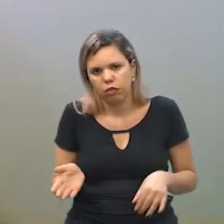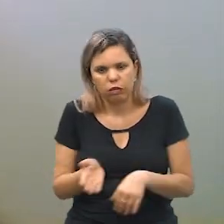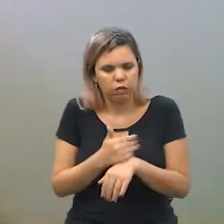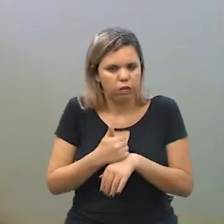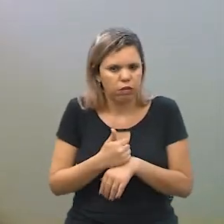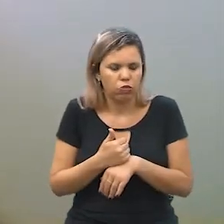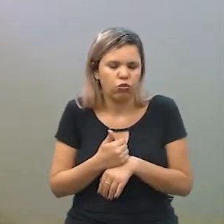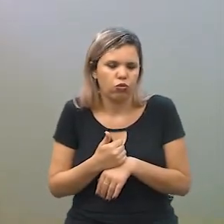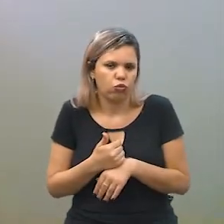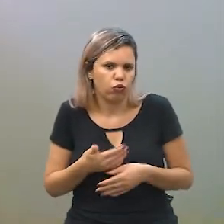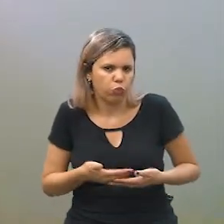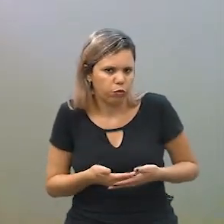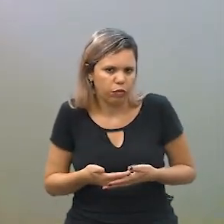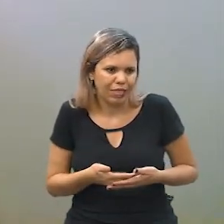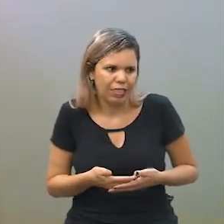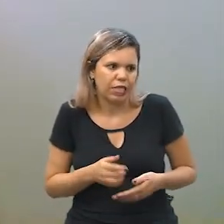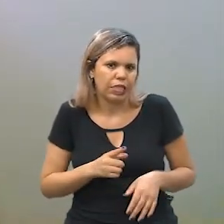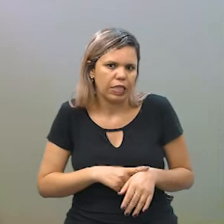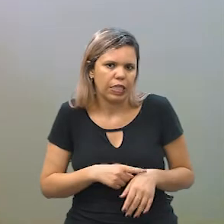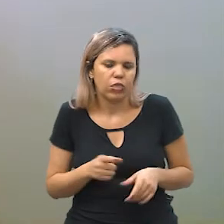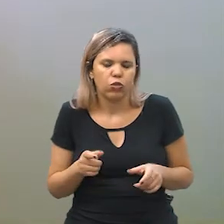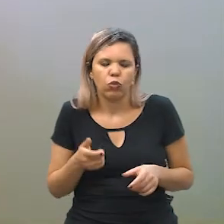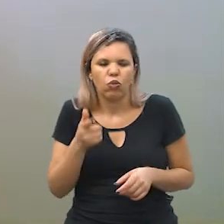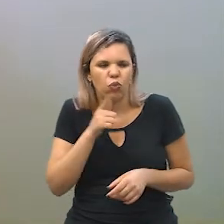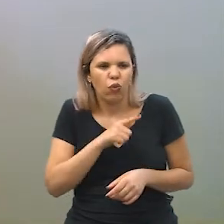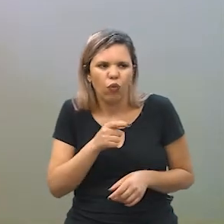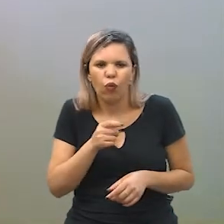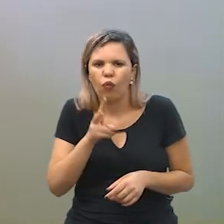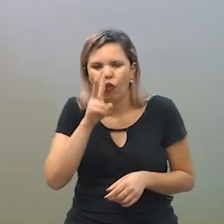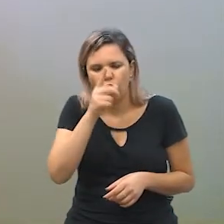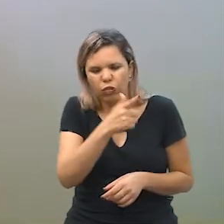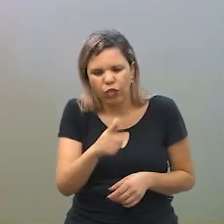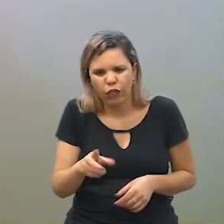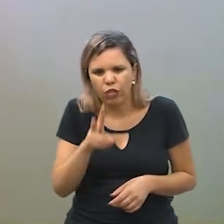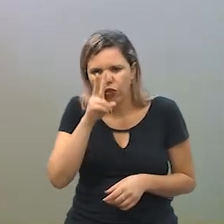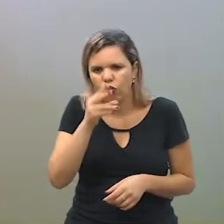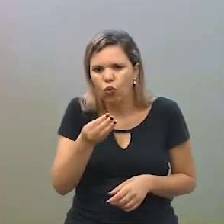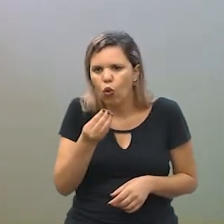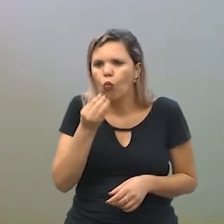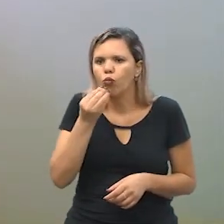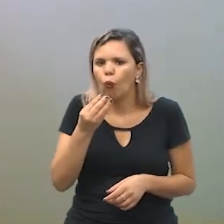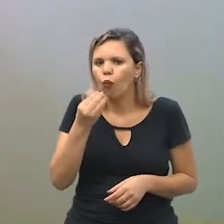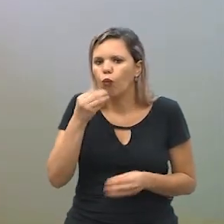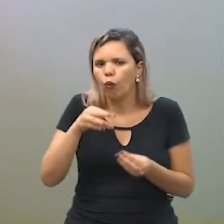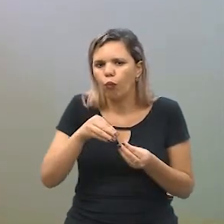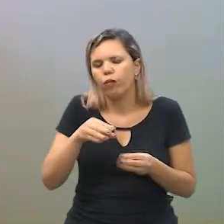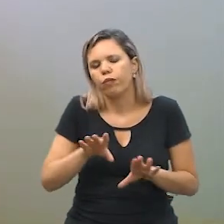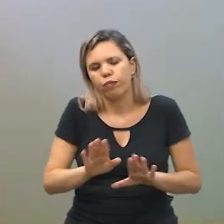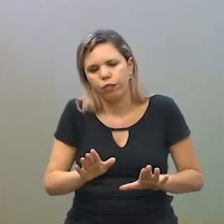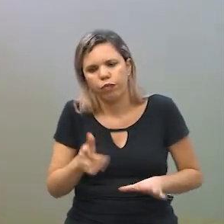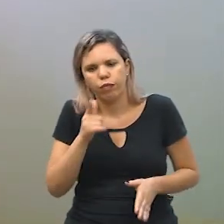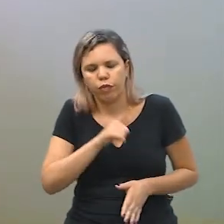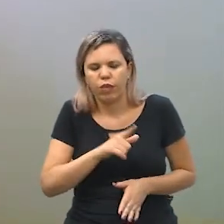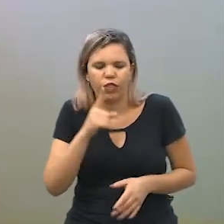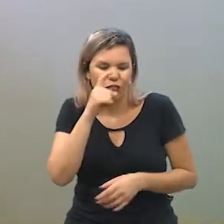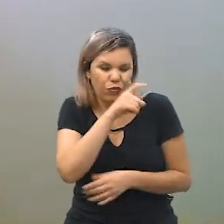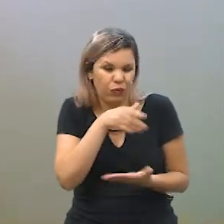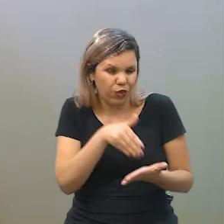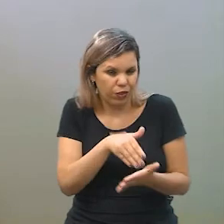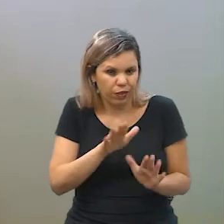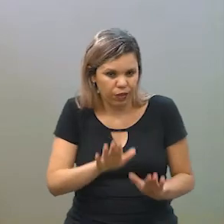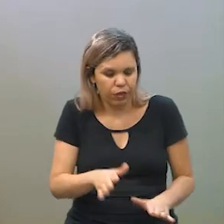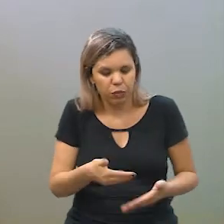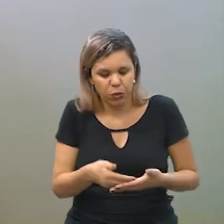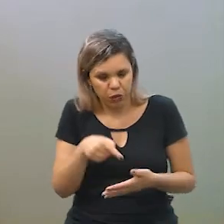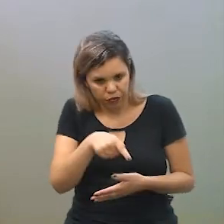esse bebê nasce, menos capacidade de sucção, né, e o reflexo de amamentar. Então, muitas vezes,